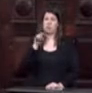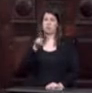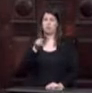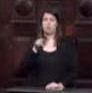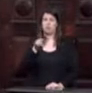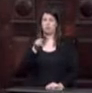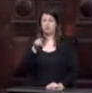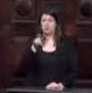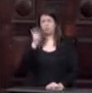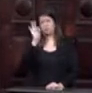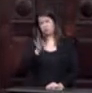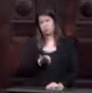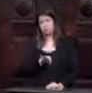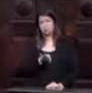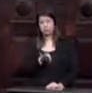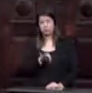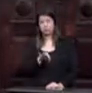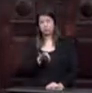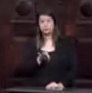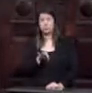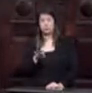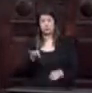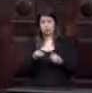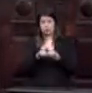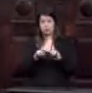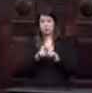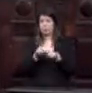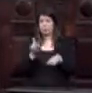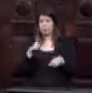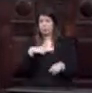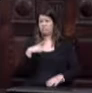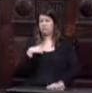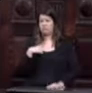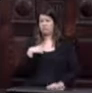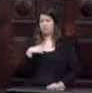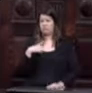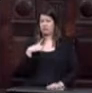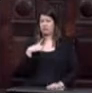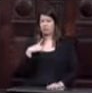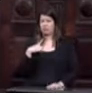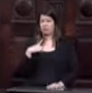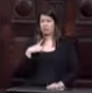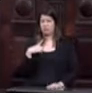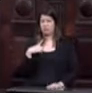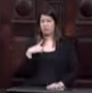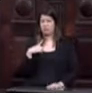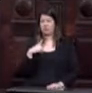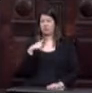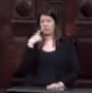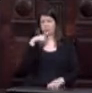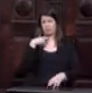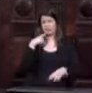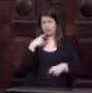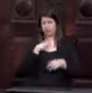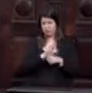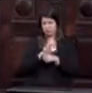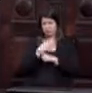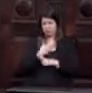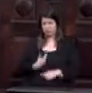pontos percentuais, que também até daria integralmente à Defensoria